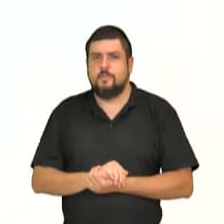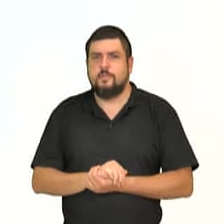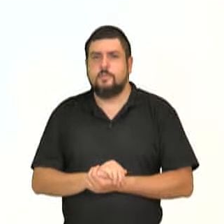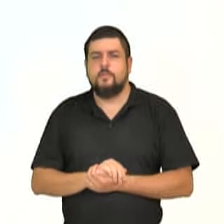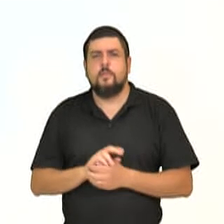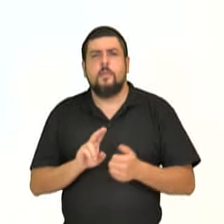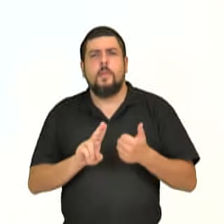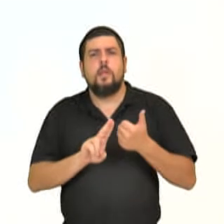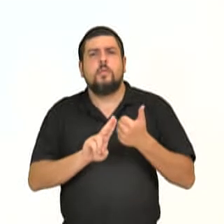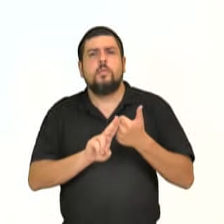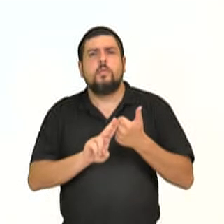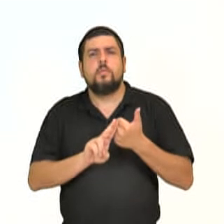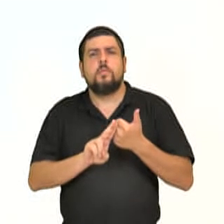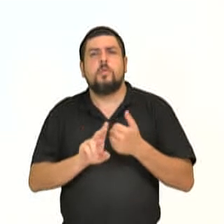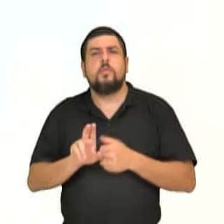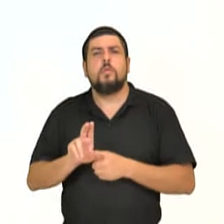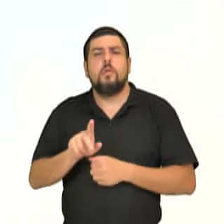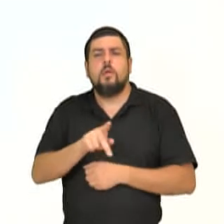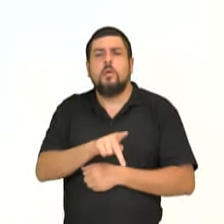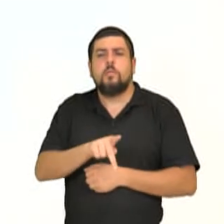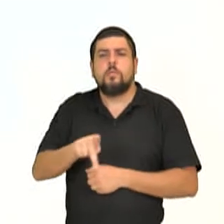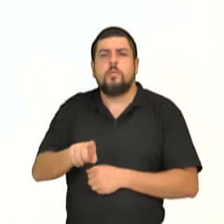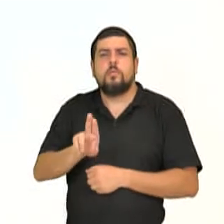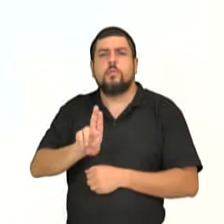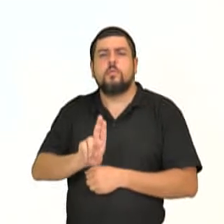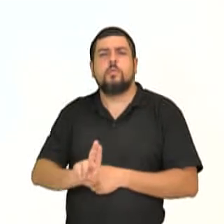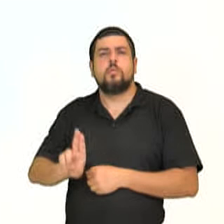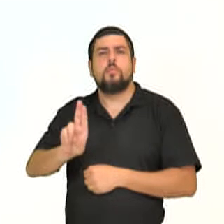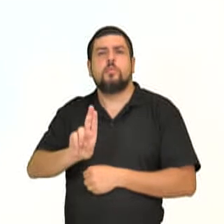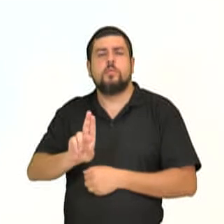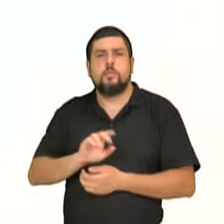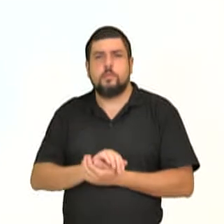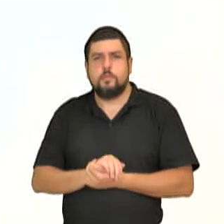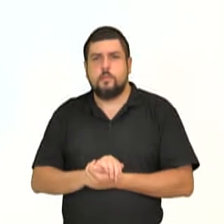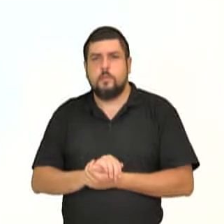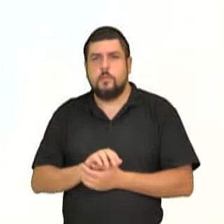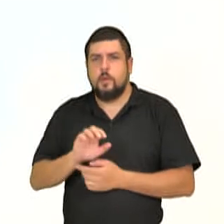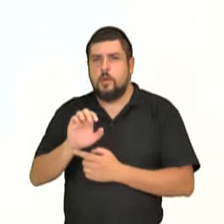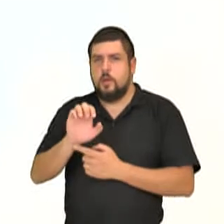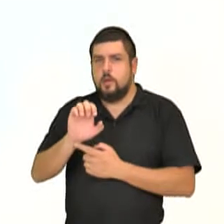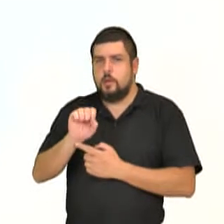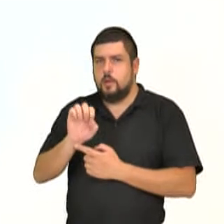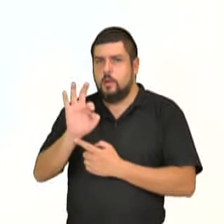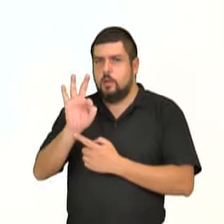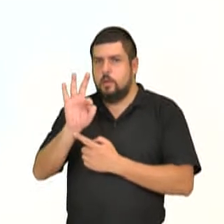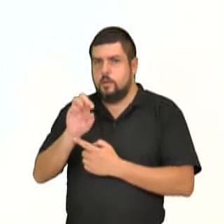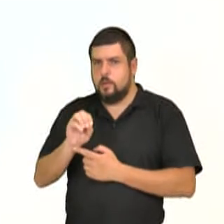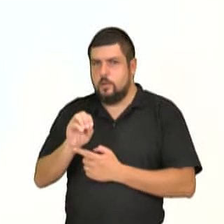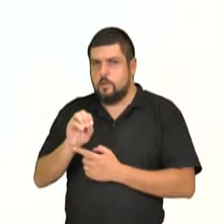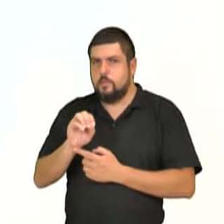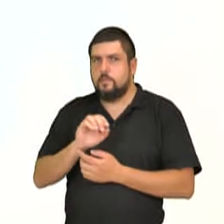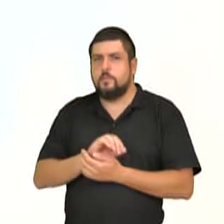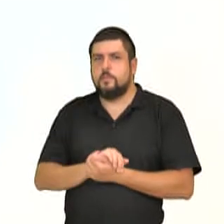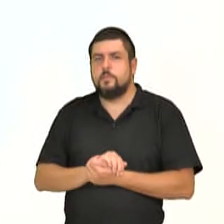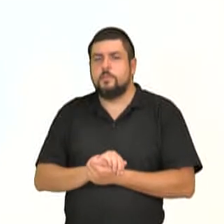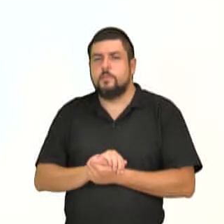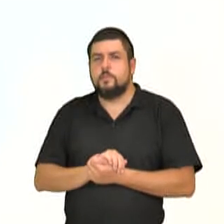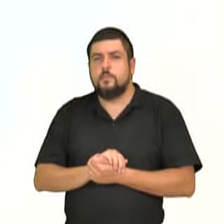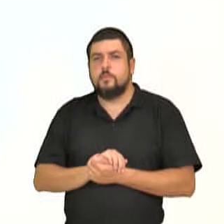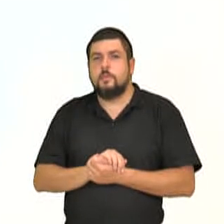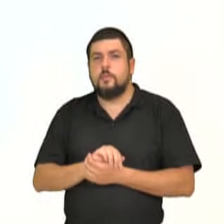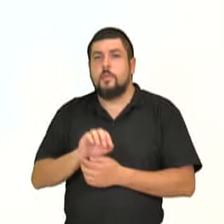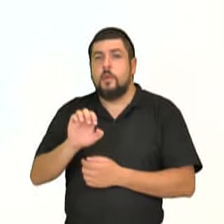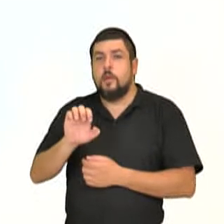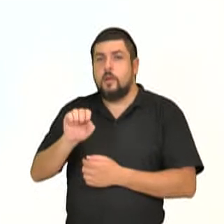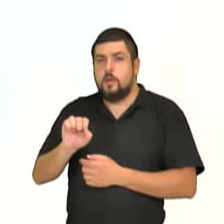os pronomes usados aí pela professora? Esto, né? Temos aqui destacado, e